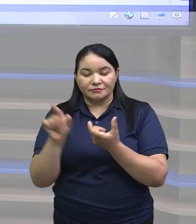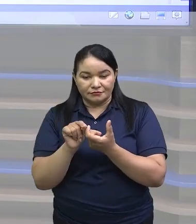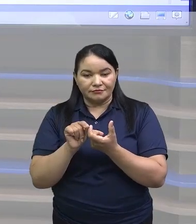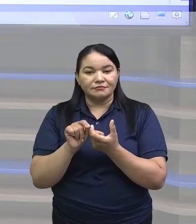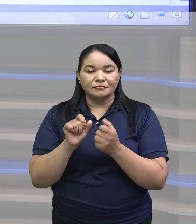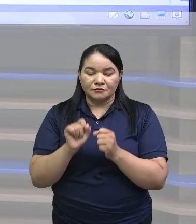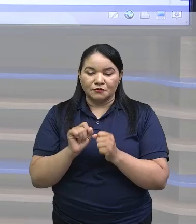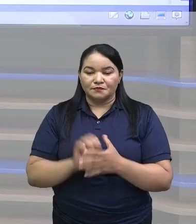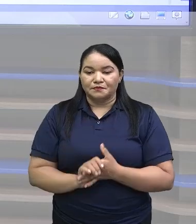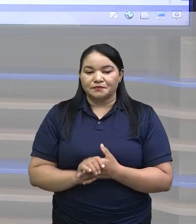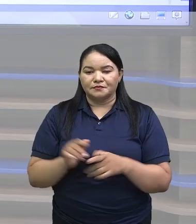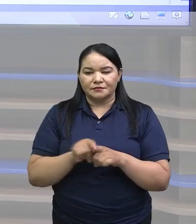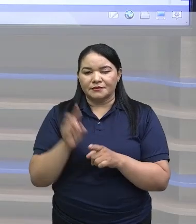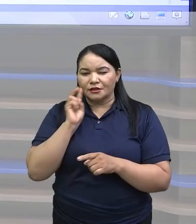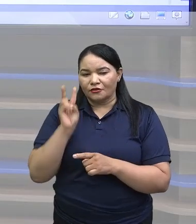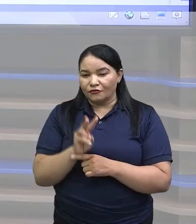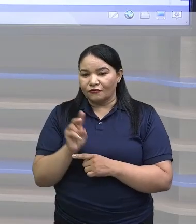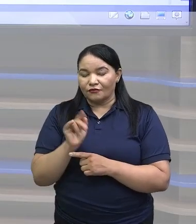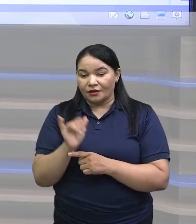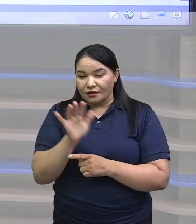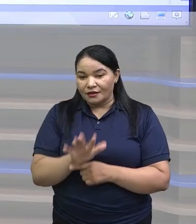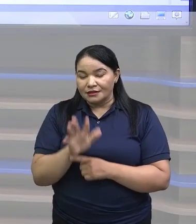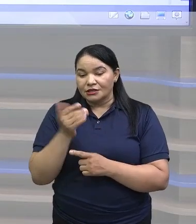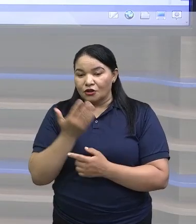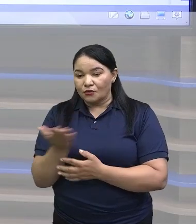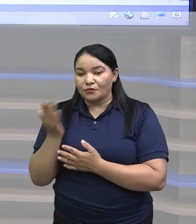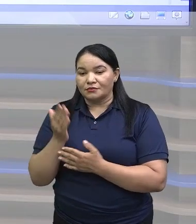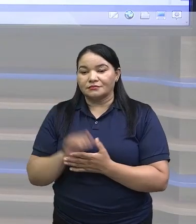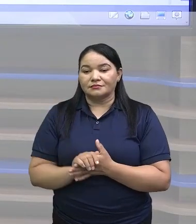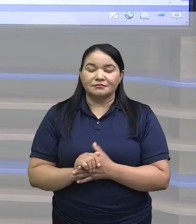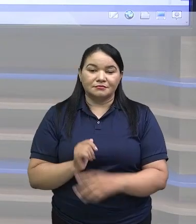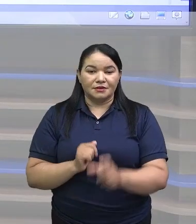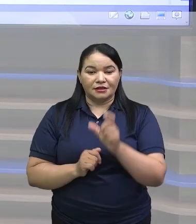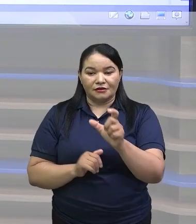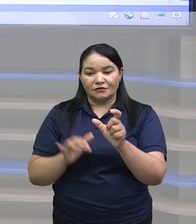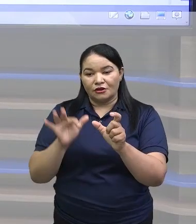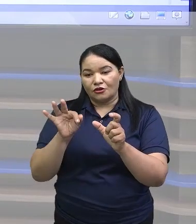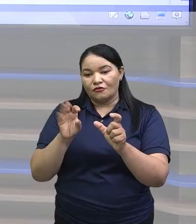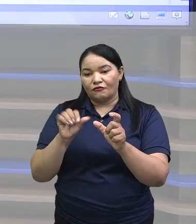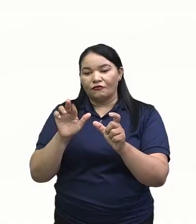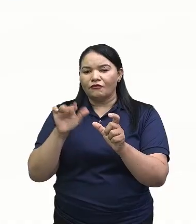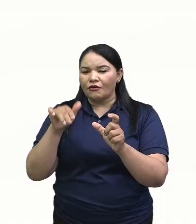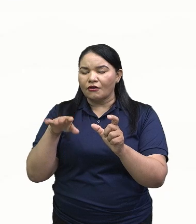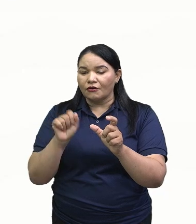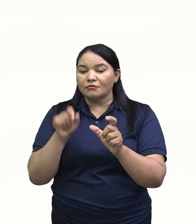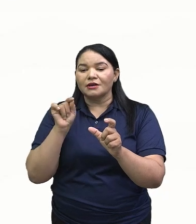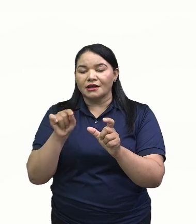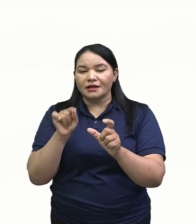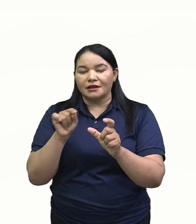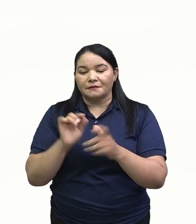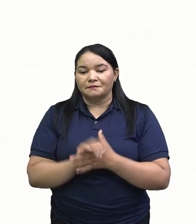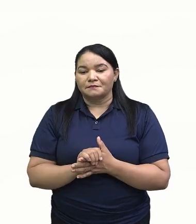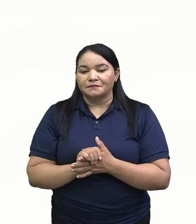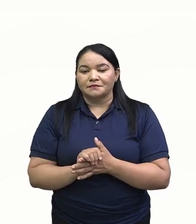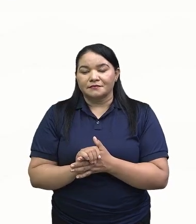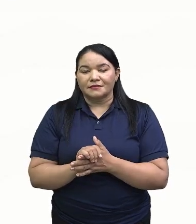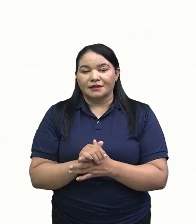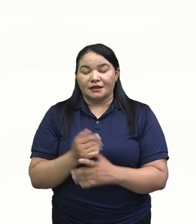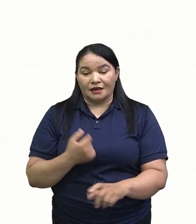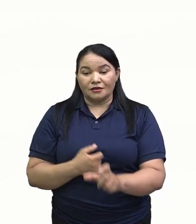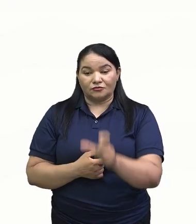sufixo. Então, o que vocês estão vendo no exemplo, a palavra forma. Então, observe que a partir desta